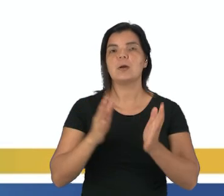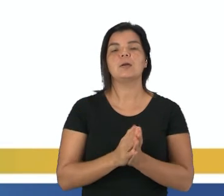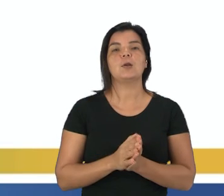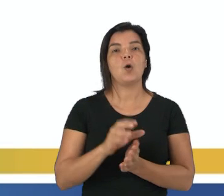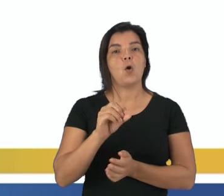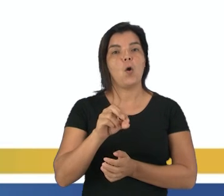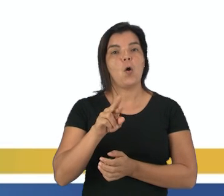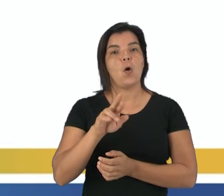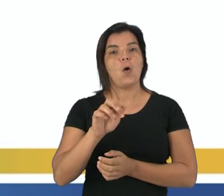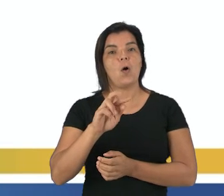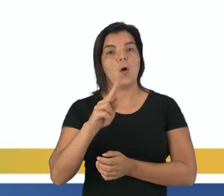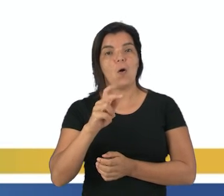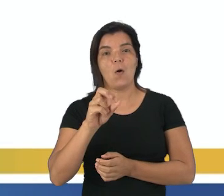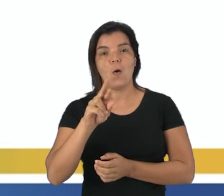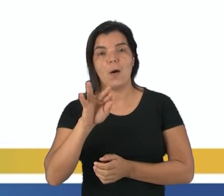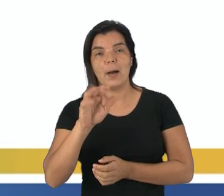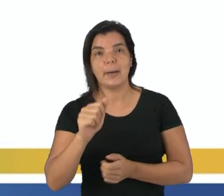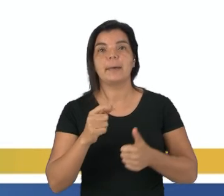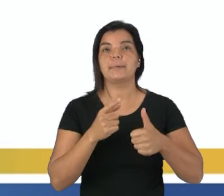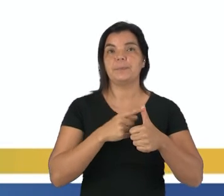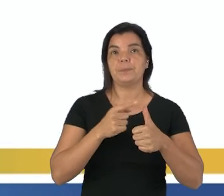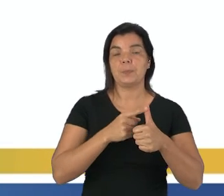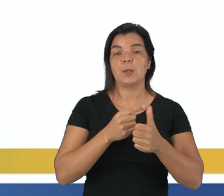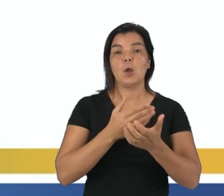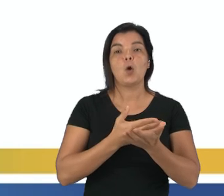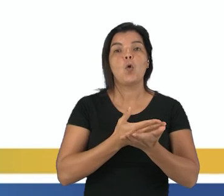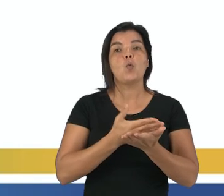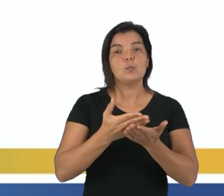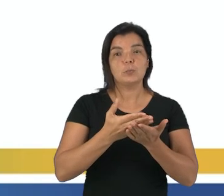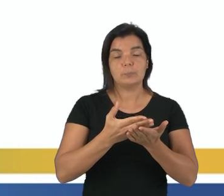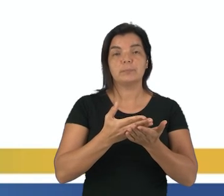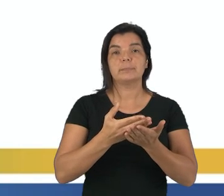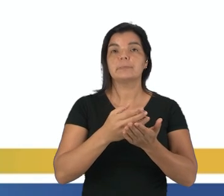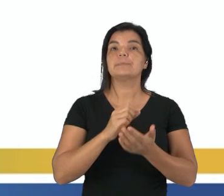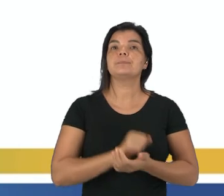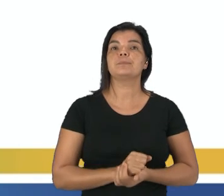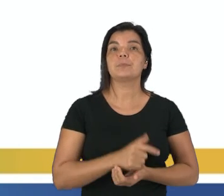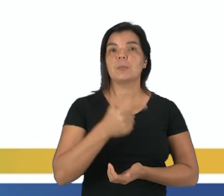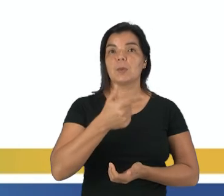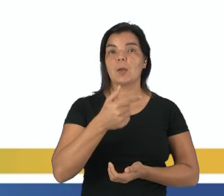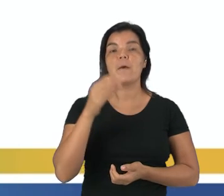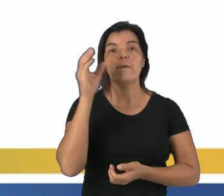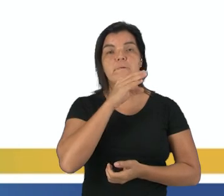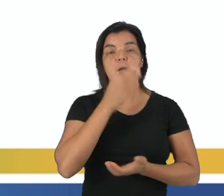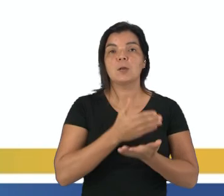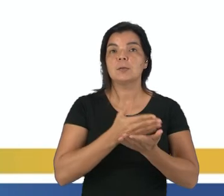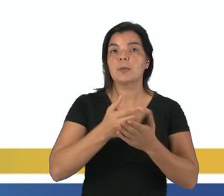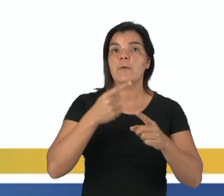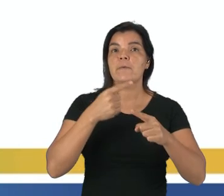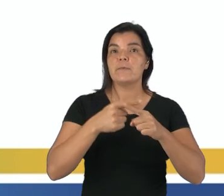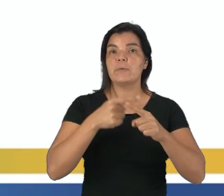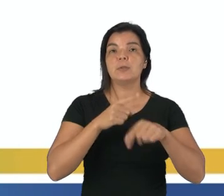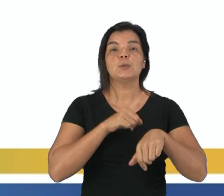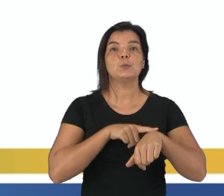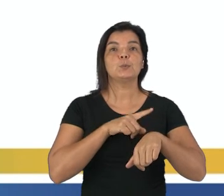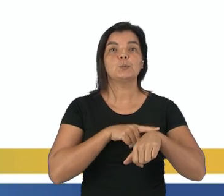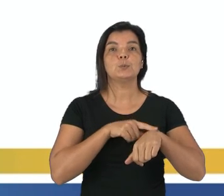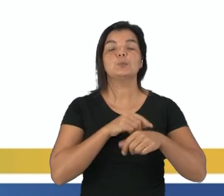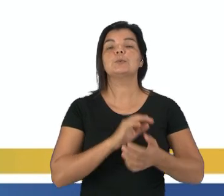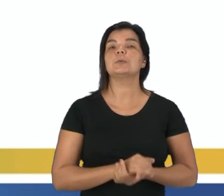função horária, né? Então o primeiro termo é o espaço inicial, o segundo termo é a velocidade inicial vezes o